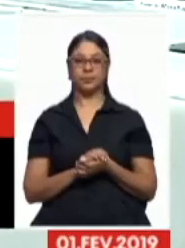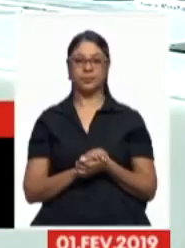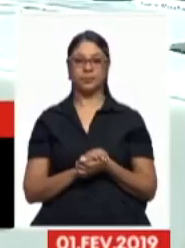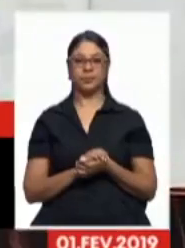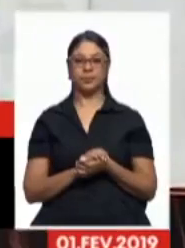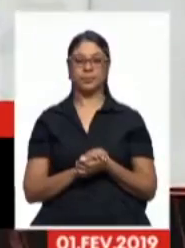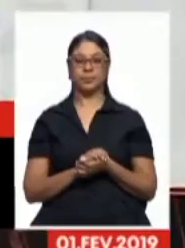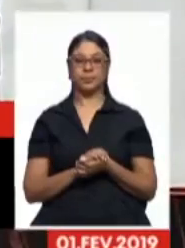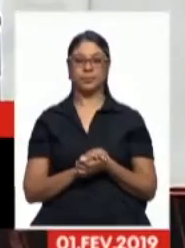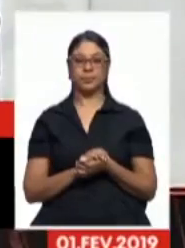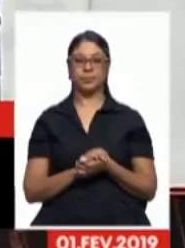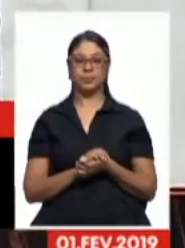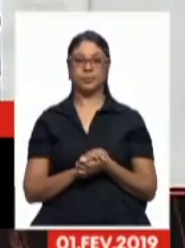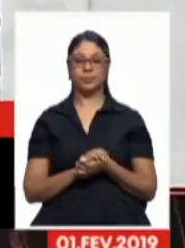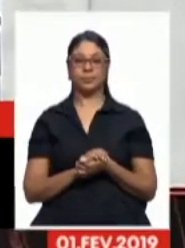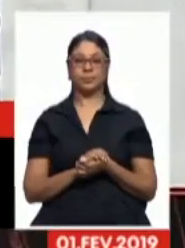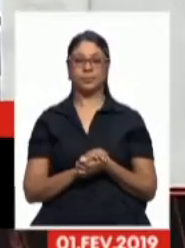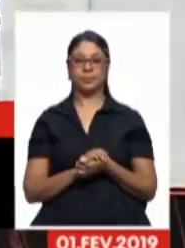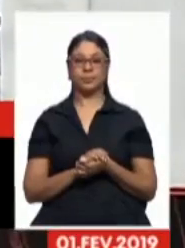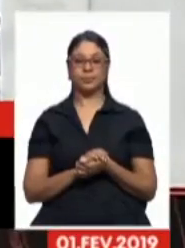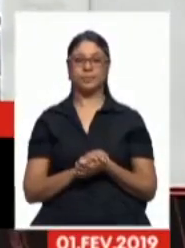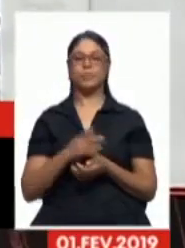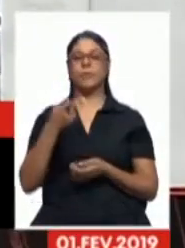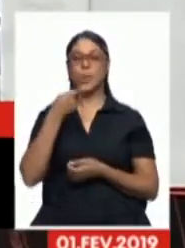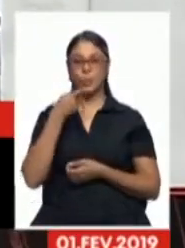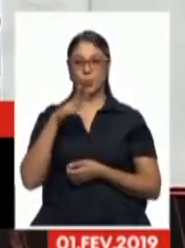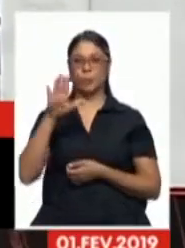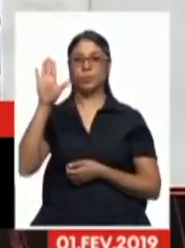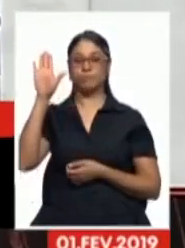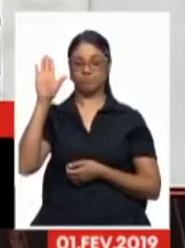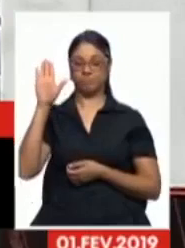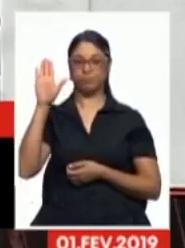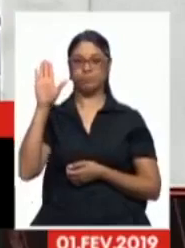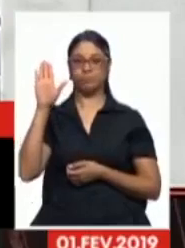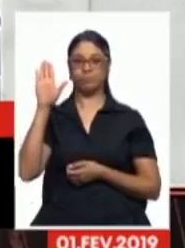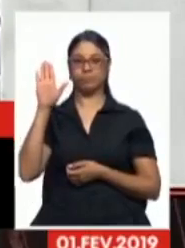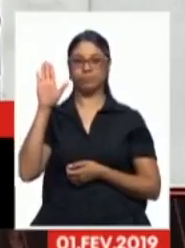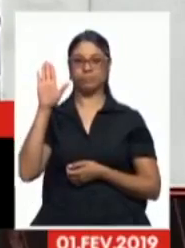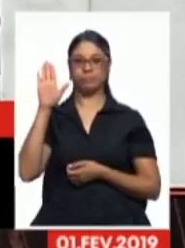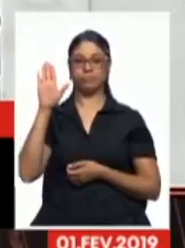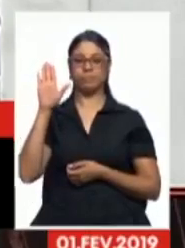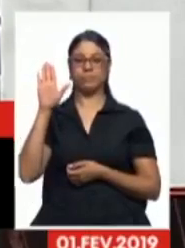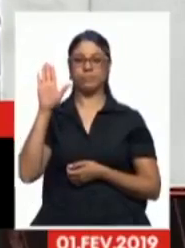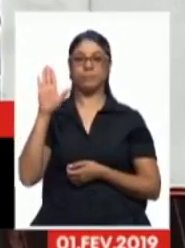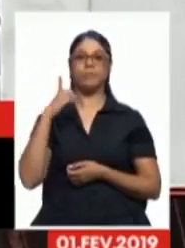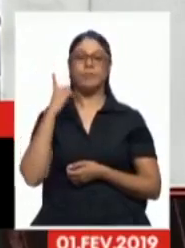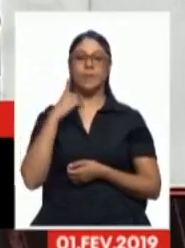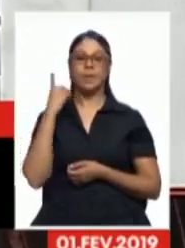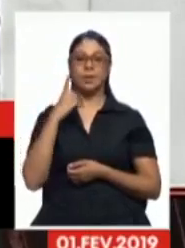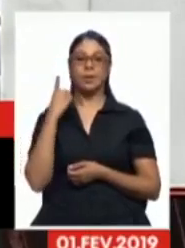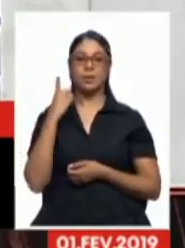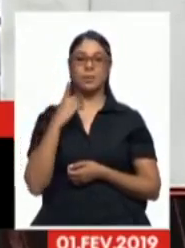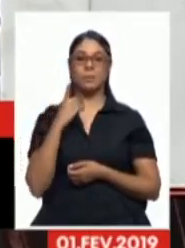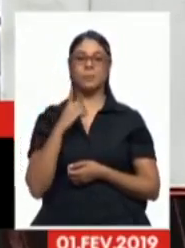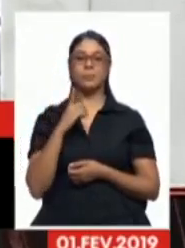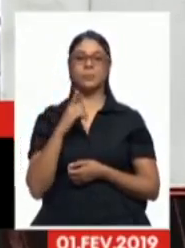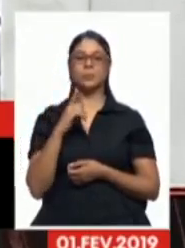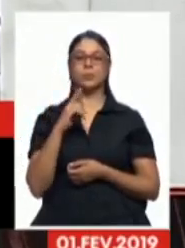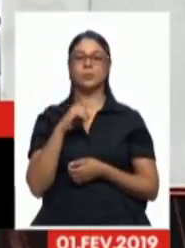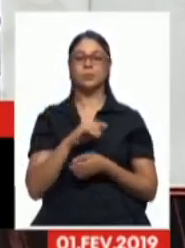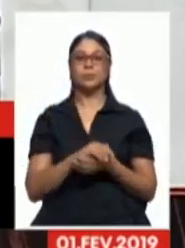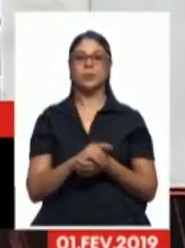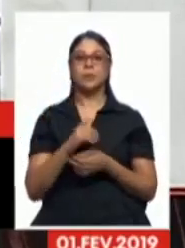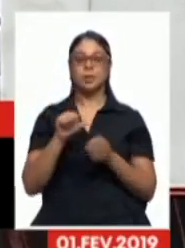Assim o prometo. Deputada Celise Laviola, do MDB, está